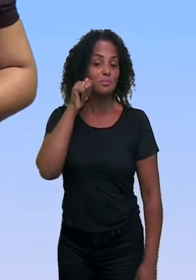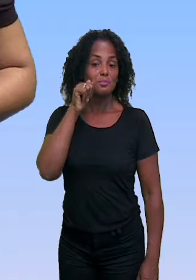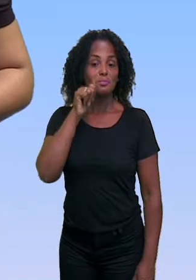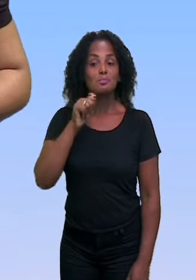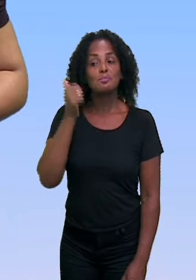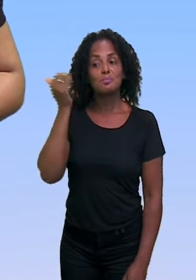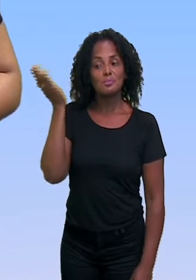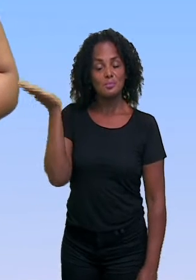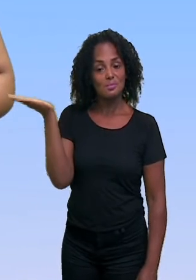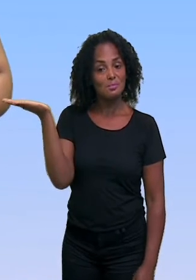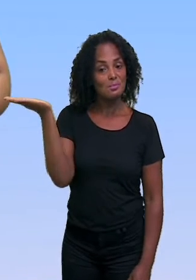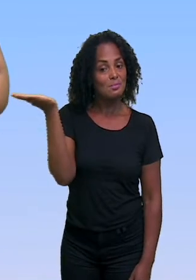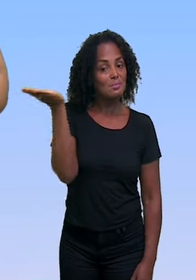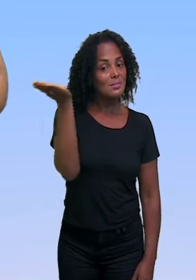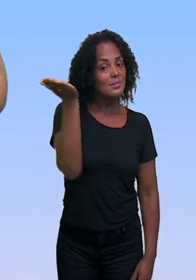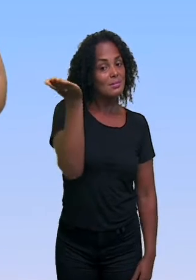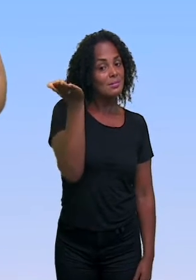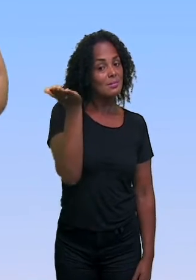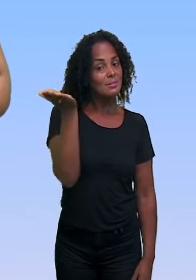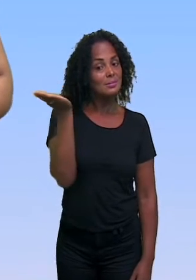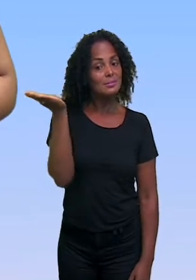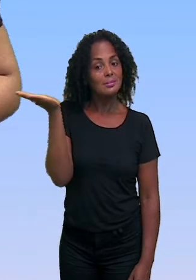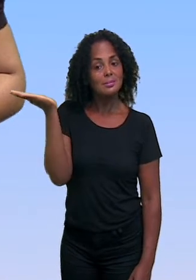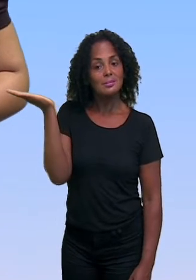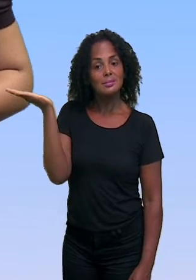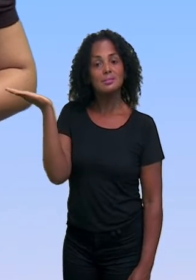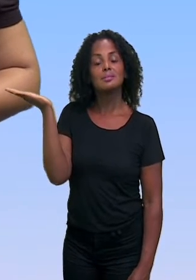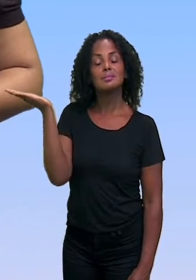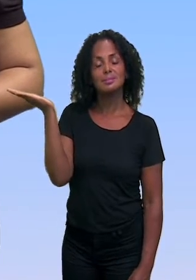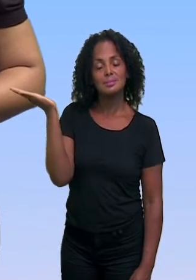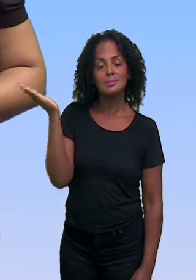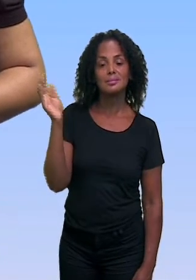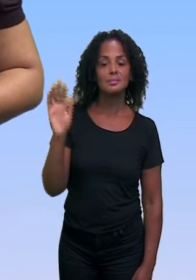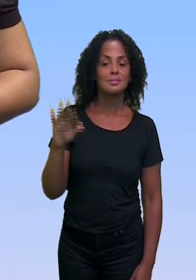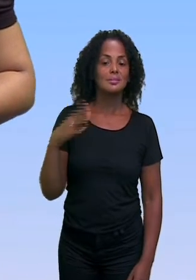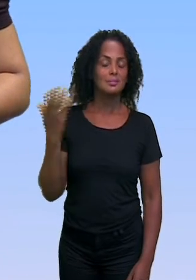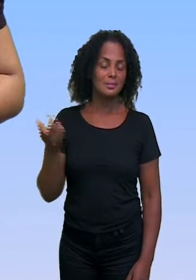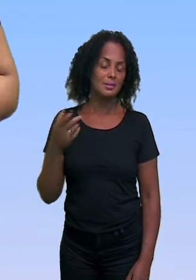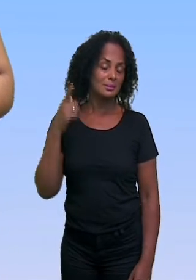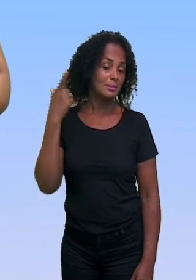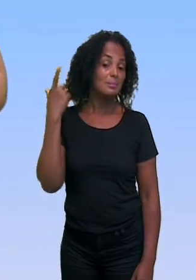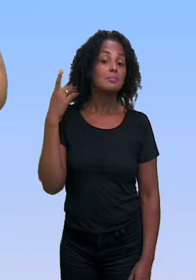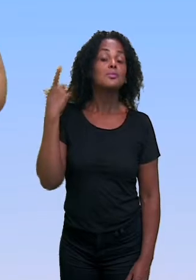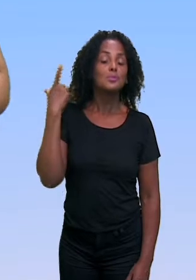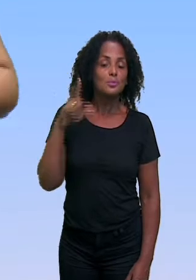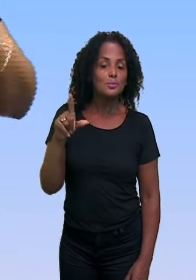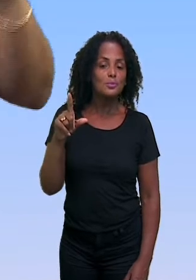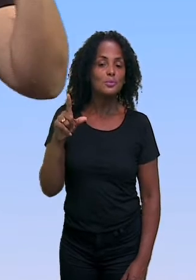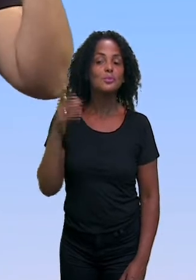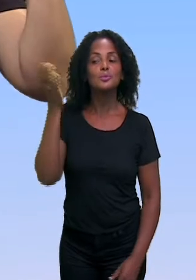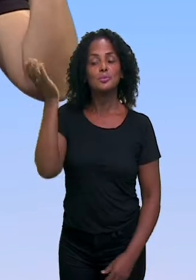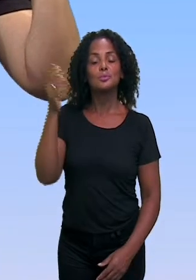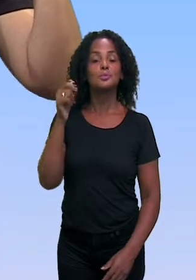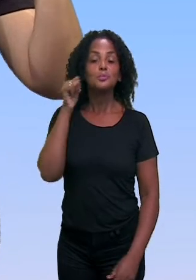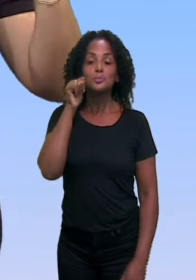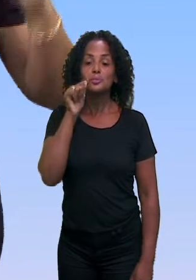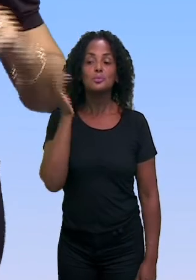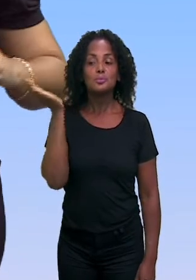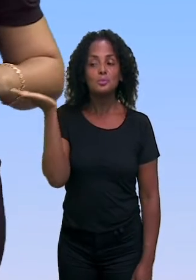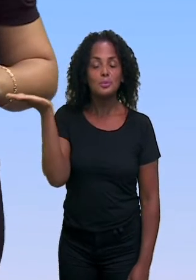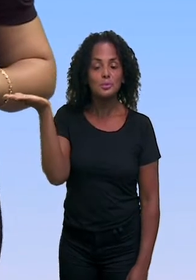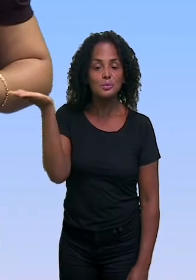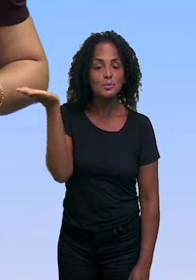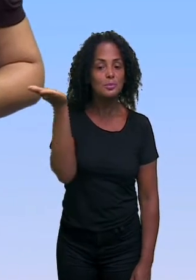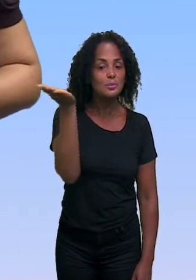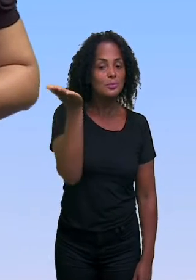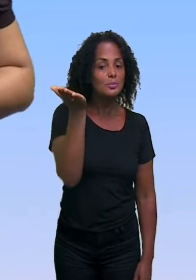me waitress então garçonete waitress Então vamos para a frase